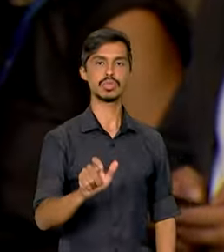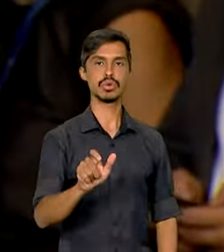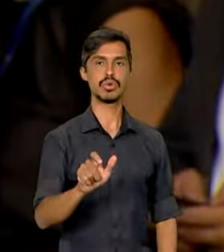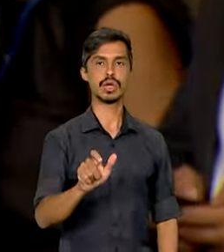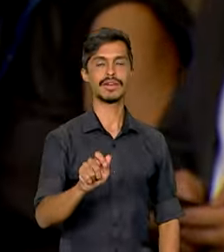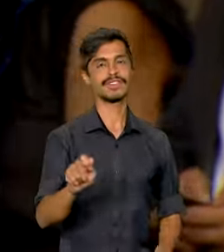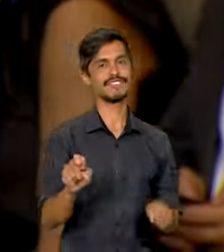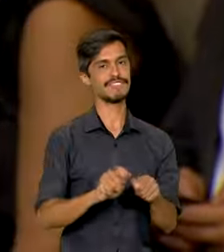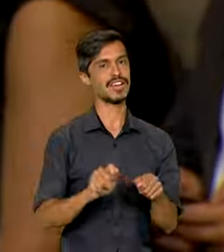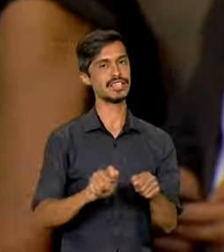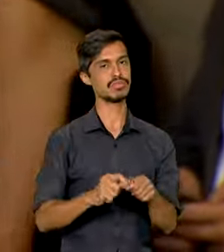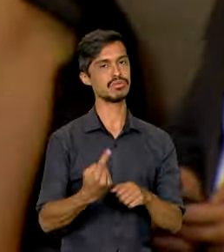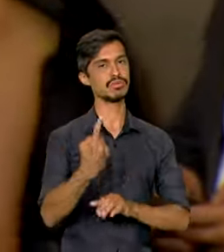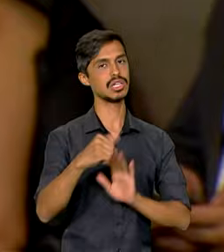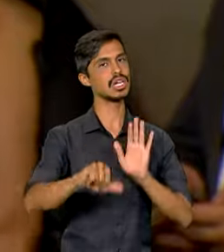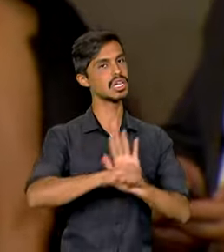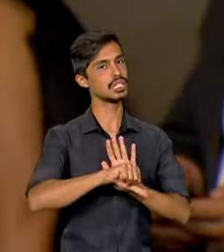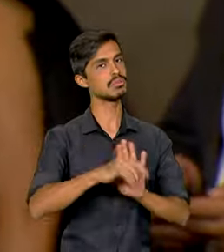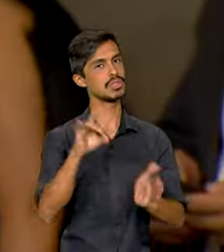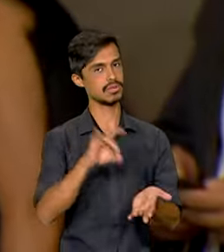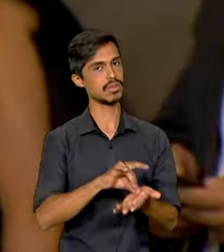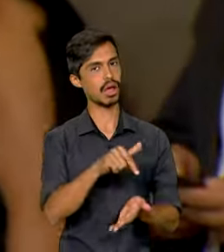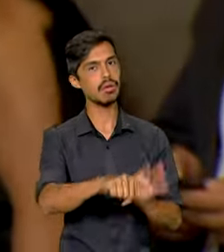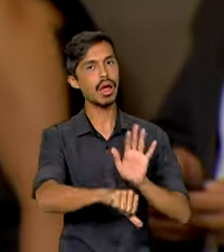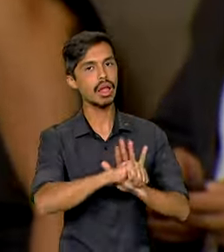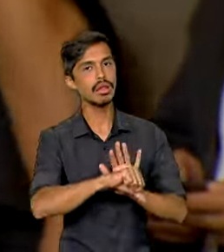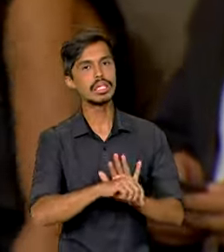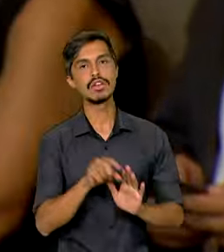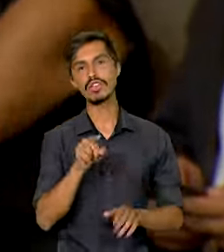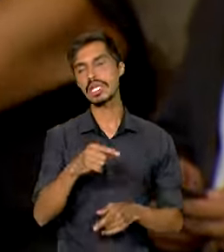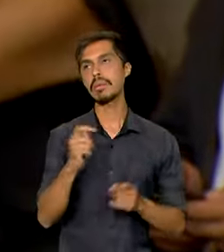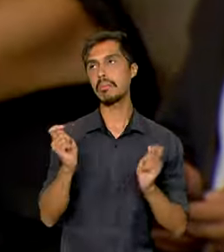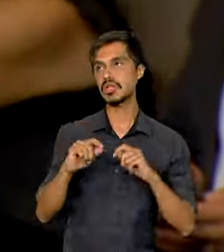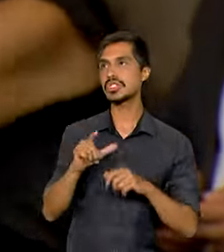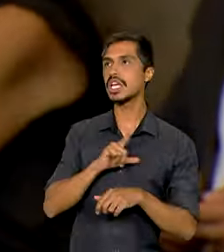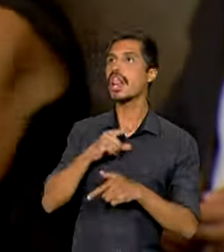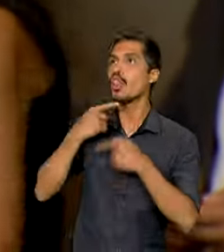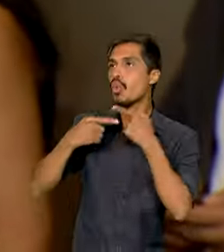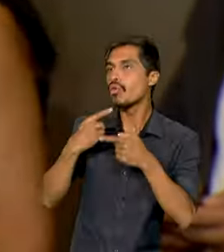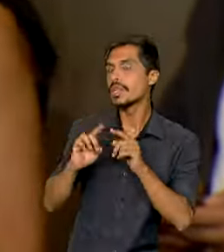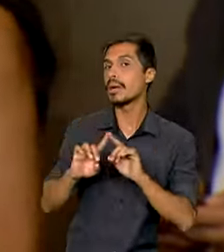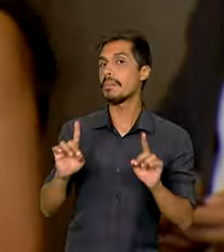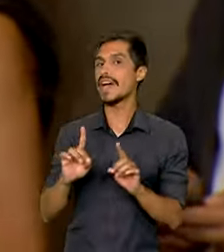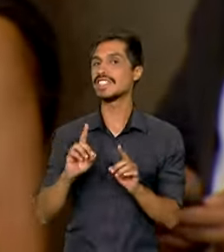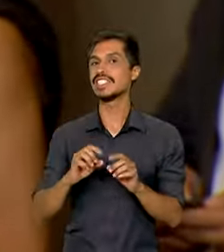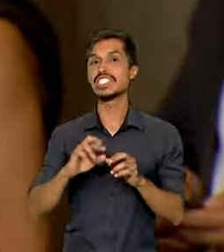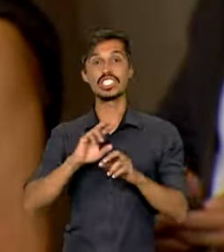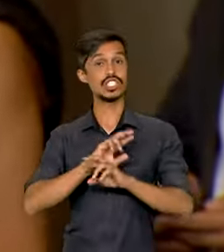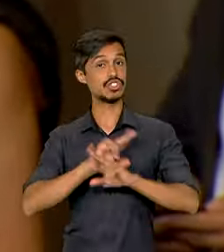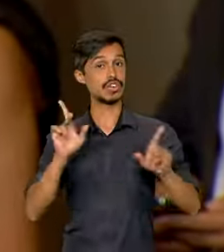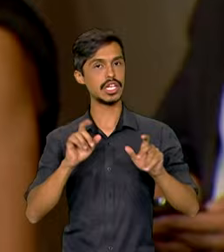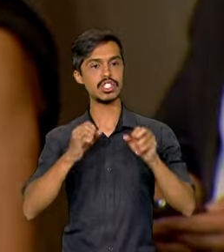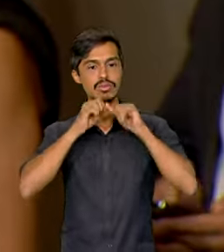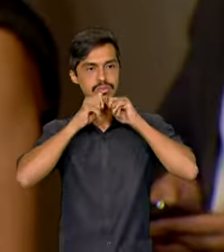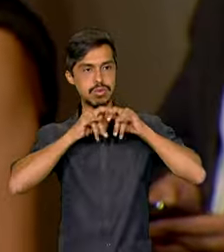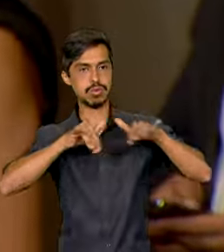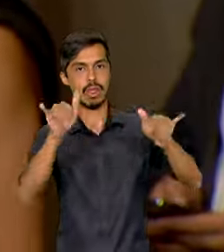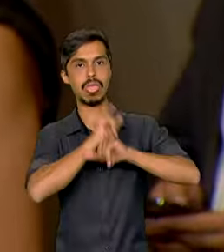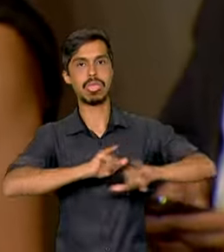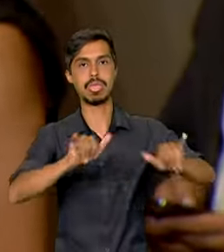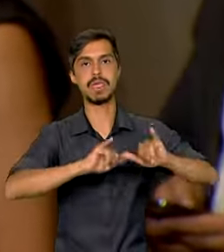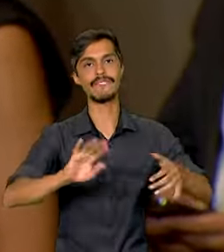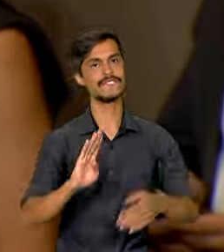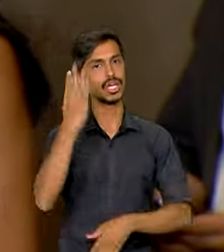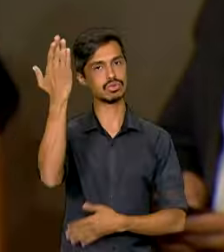na verdade, um crime. Não é? Uma coisa é você ter dúvida, outra coisa é propagar uma notícia falsa.